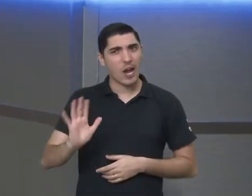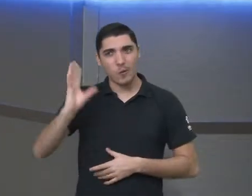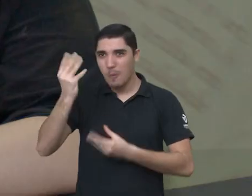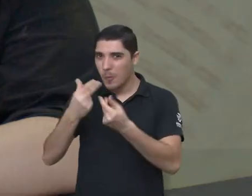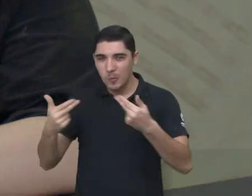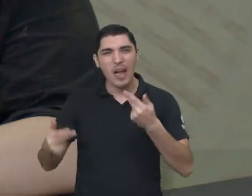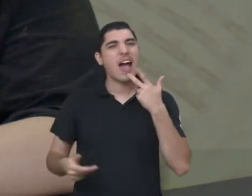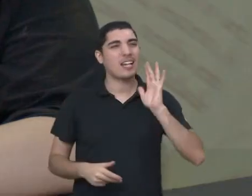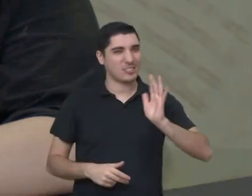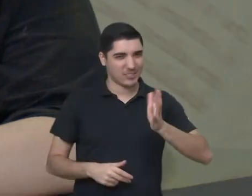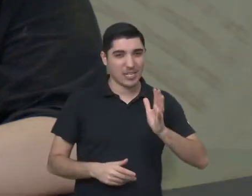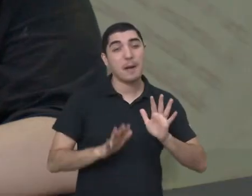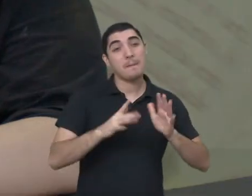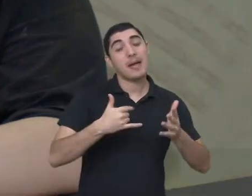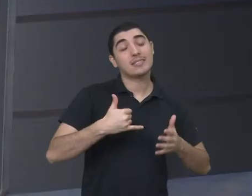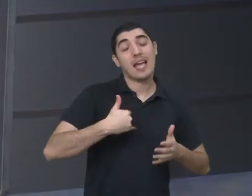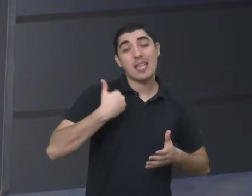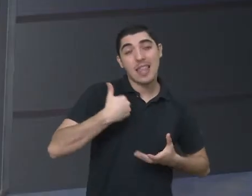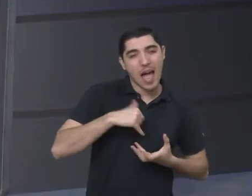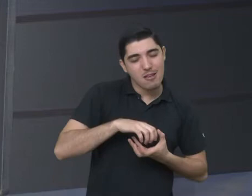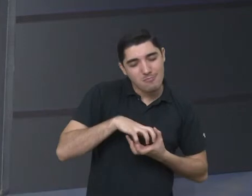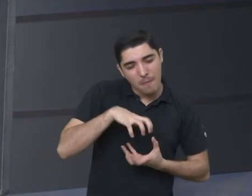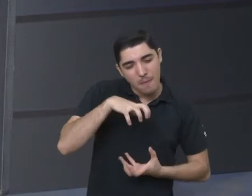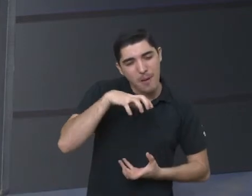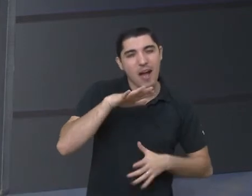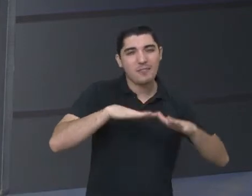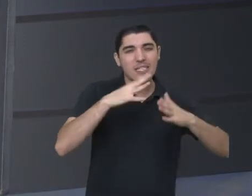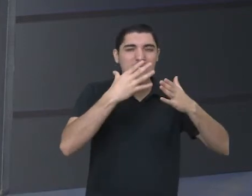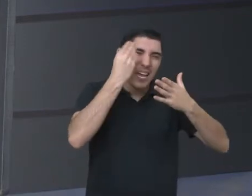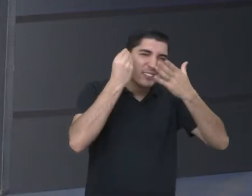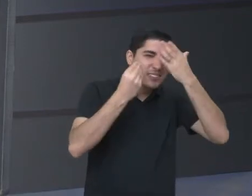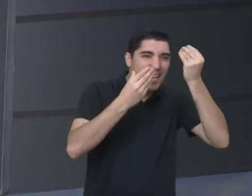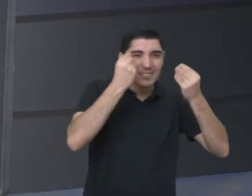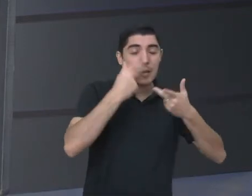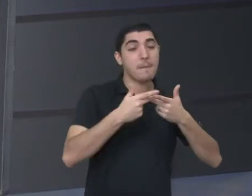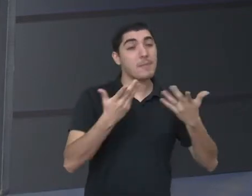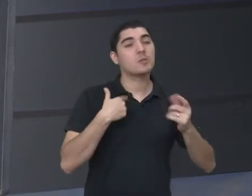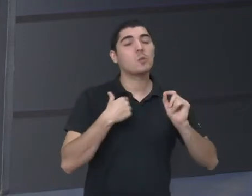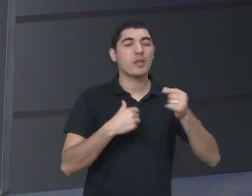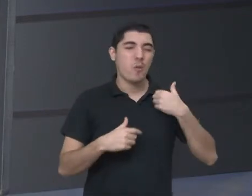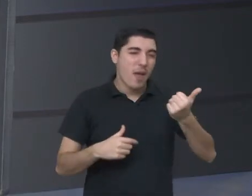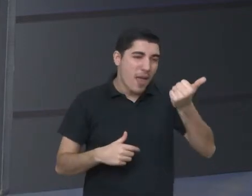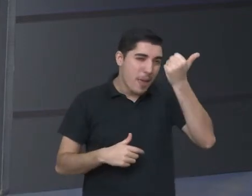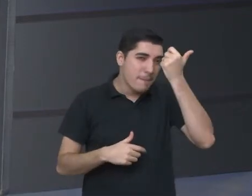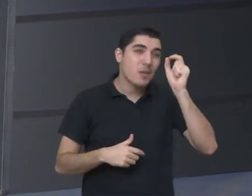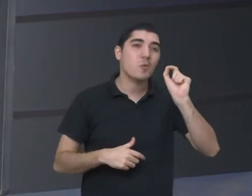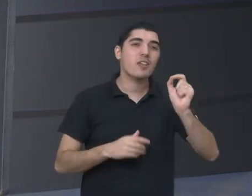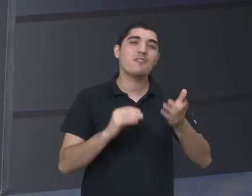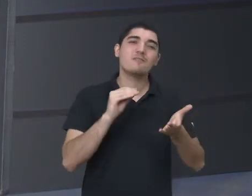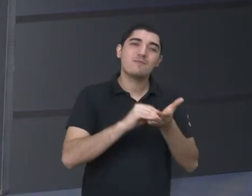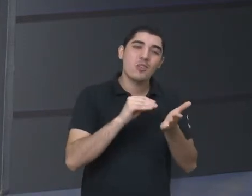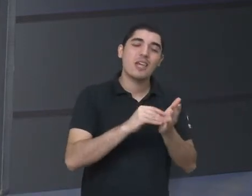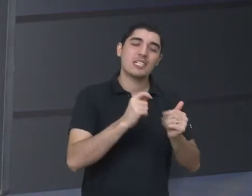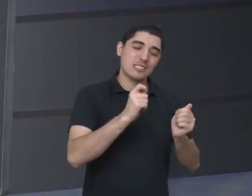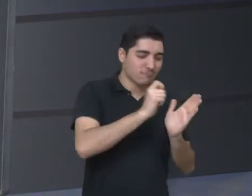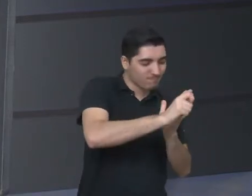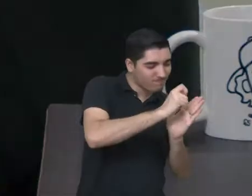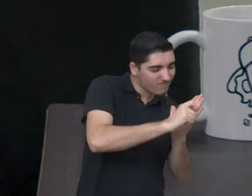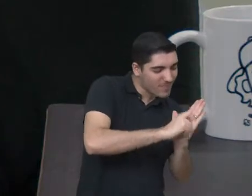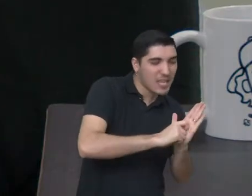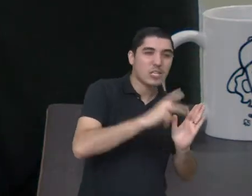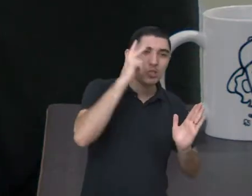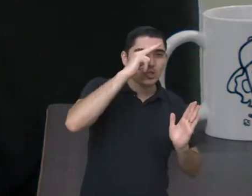procurar a foto lá. Mas enfim, esse daí. Olha lá. Ô, Soninho, depois do almoço, o jogo tava bom, né? Lá em Santos, aí, ó. O